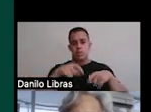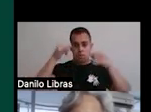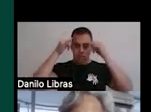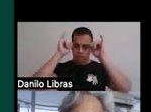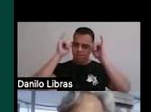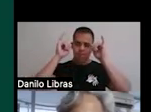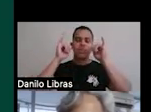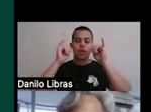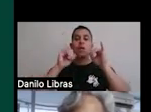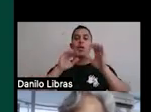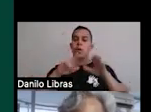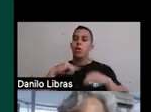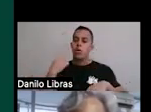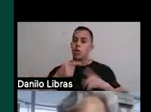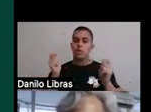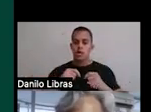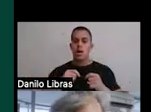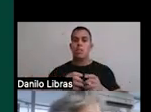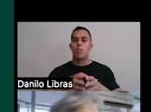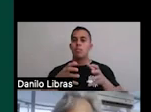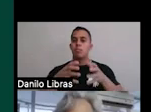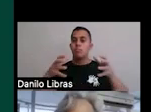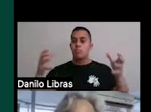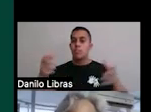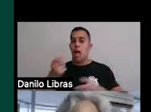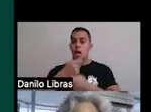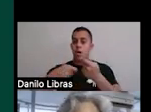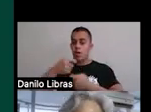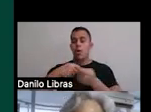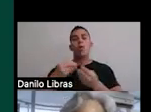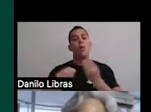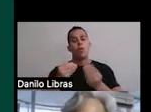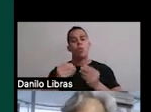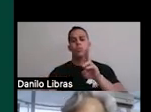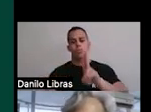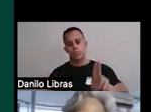crescer economicamente bastante utilizando a biotecnologia.